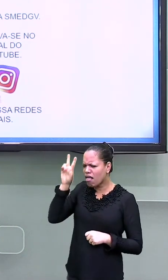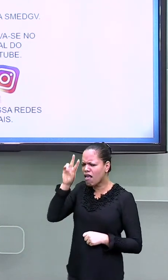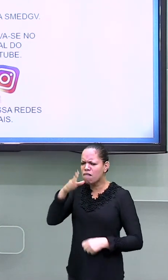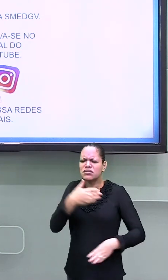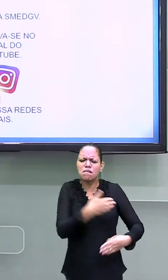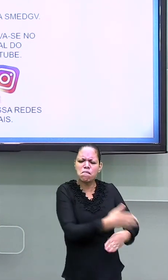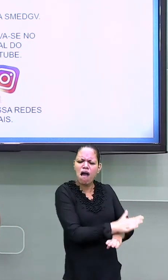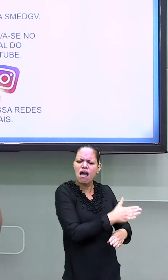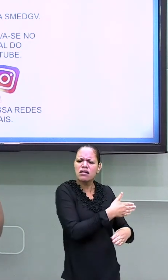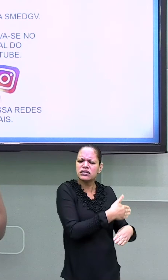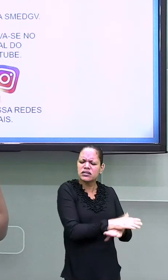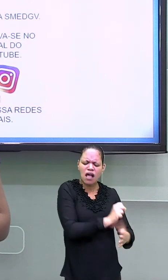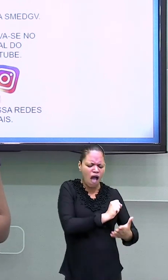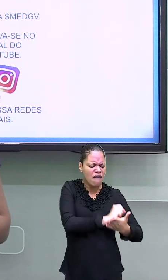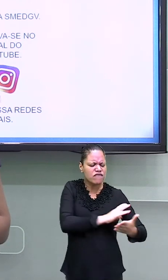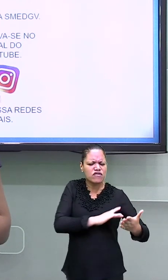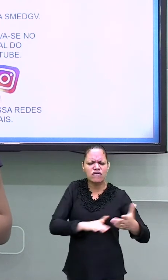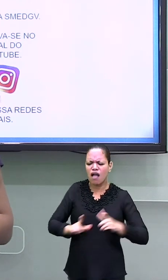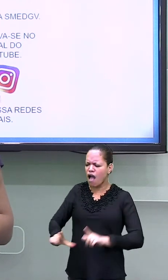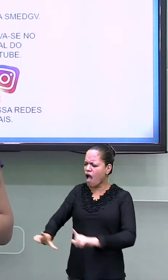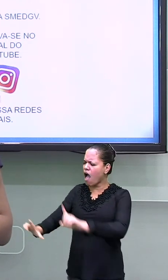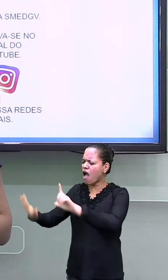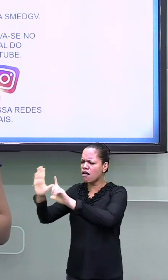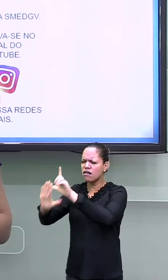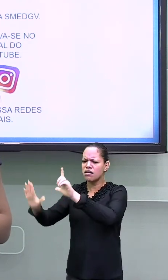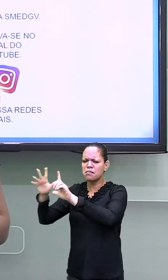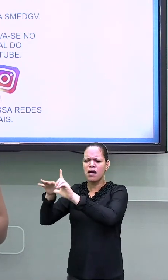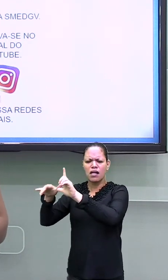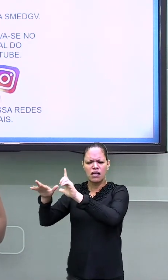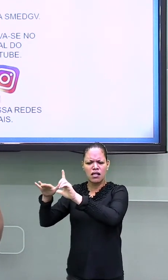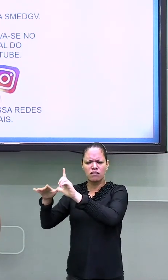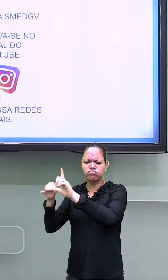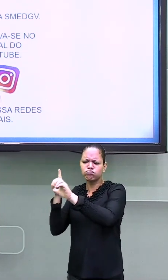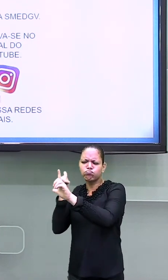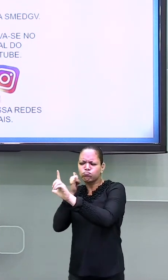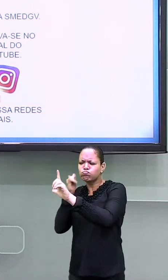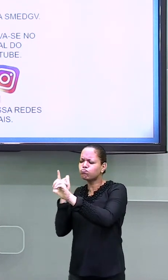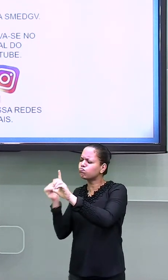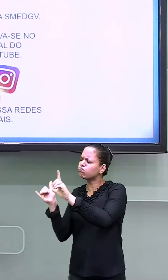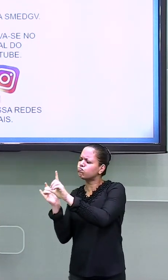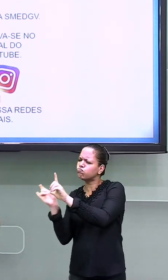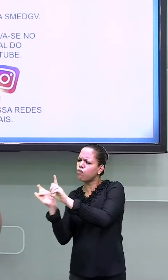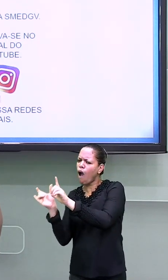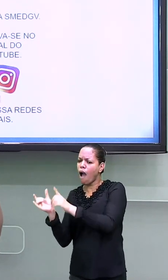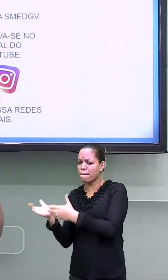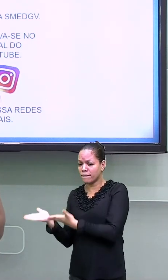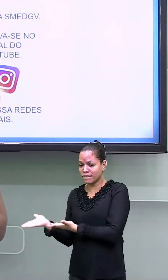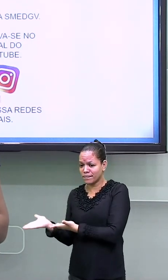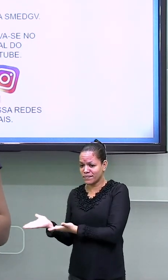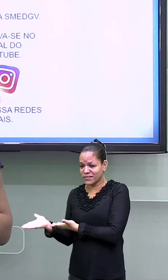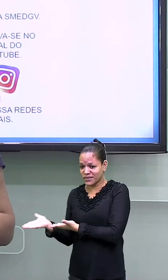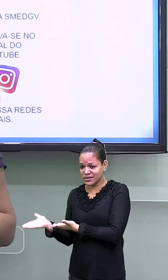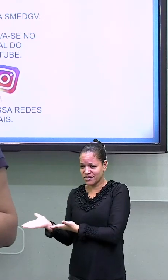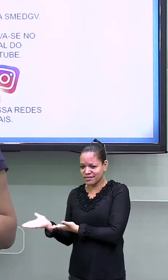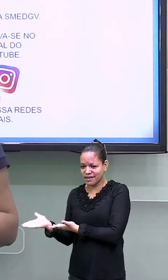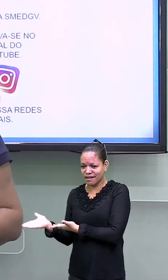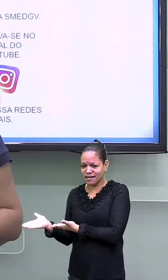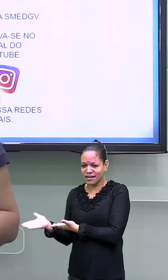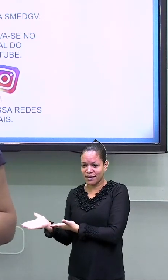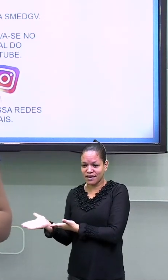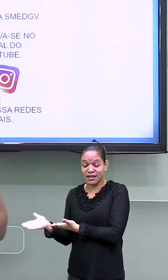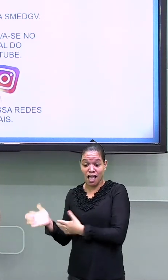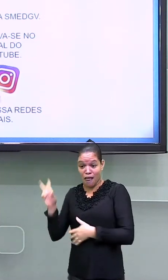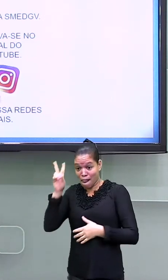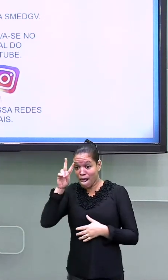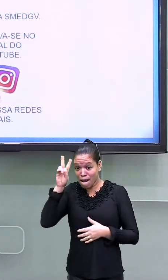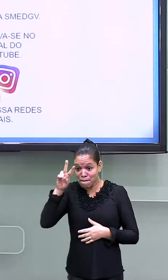para acessar nossas atividades na plataforma SMED-GV, aponte a câmera do seu celular para a imagem que aparece no canto da tela. E